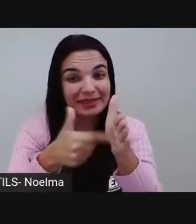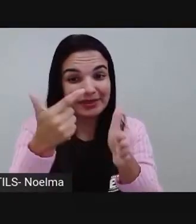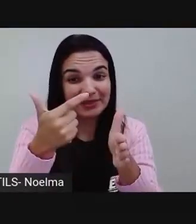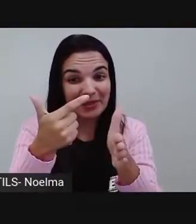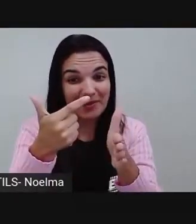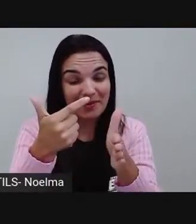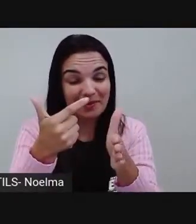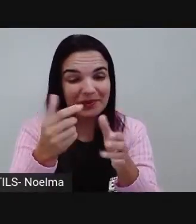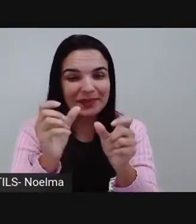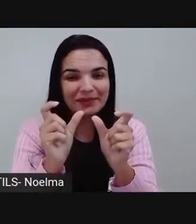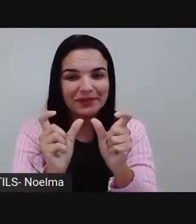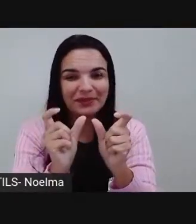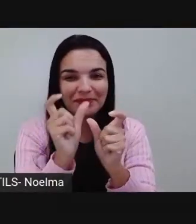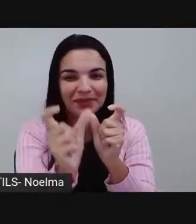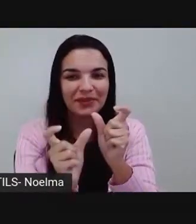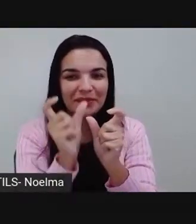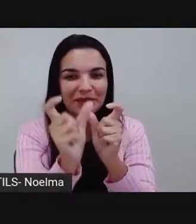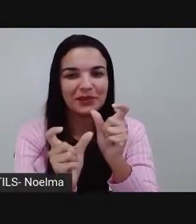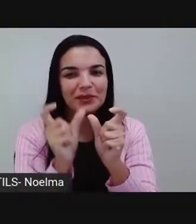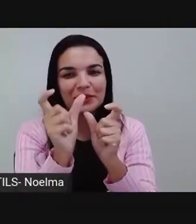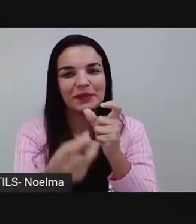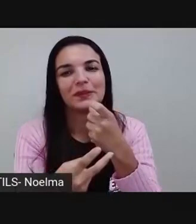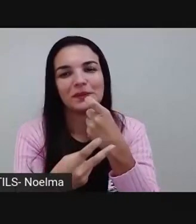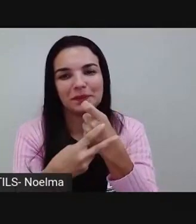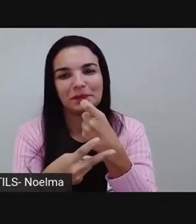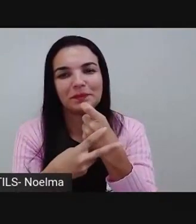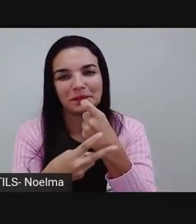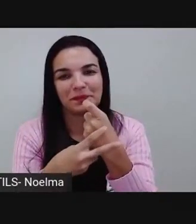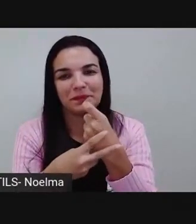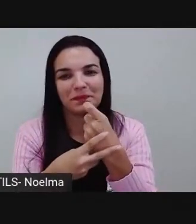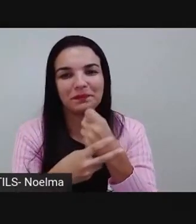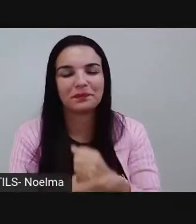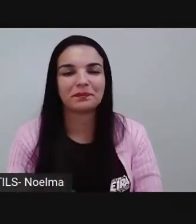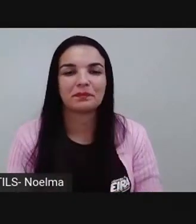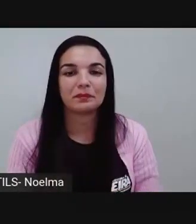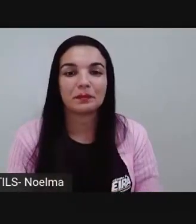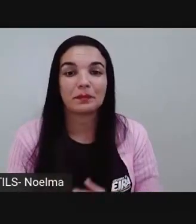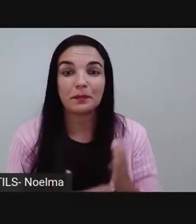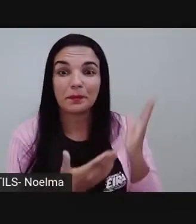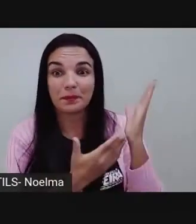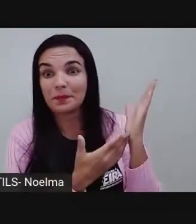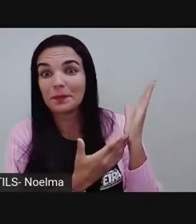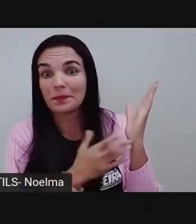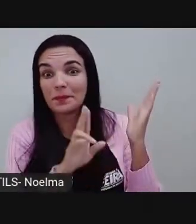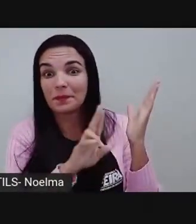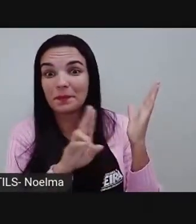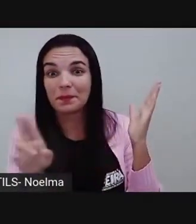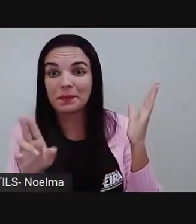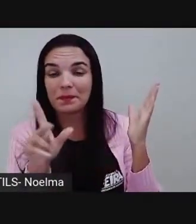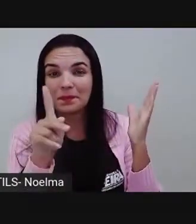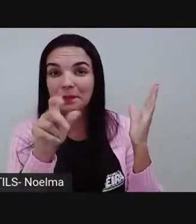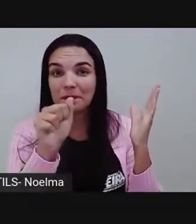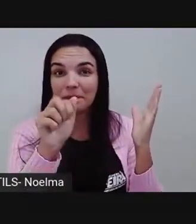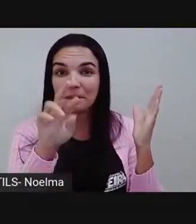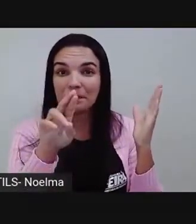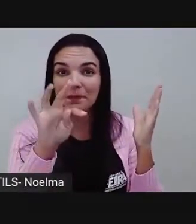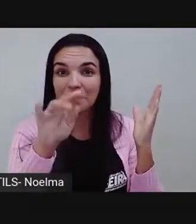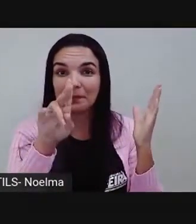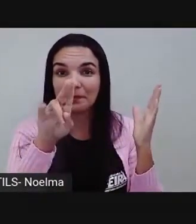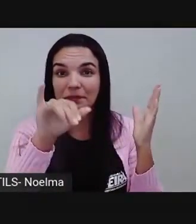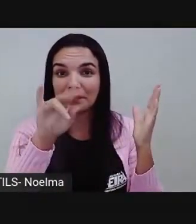em ER e OR são verbos da segunda conjugação. Partiu, indicação